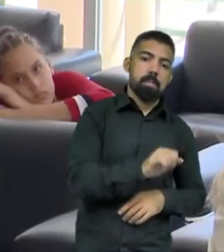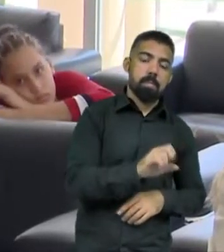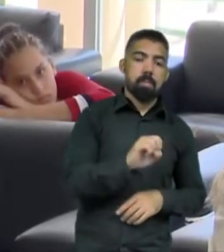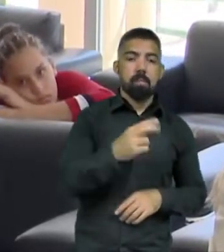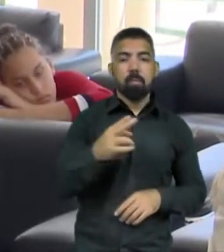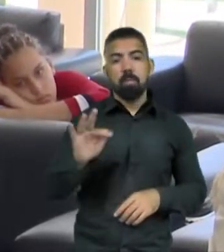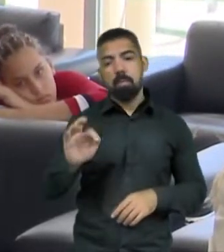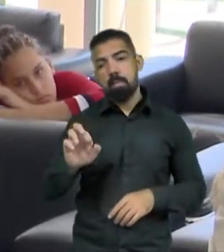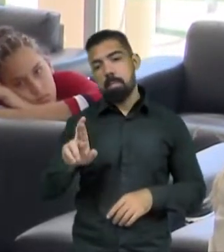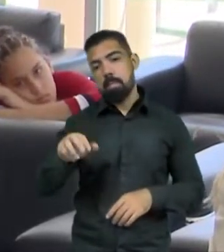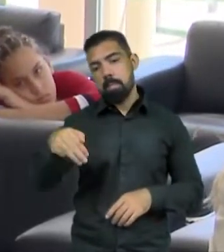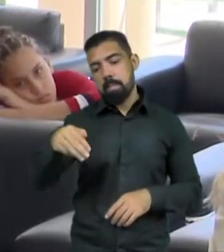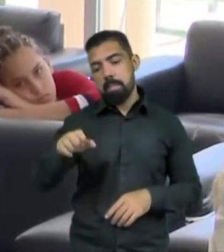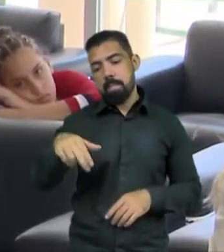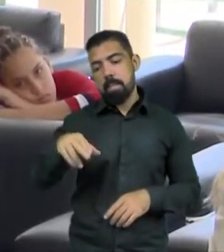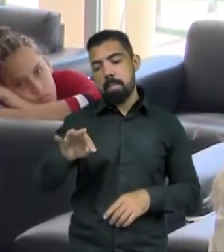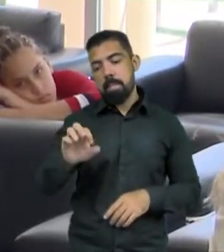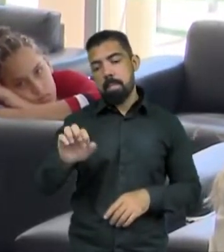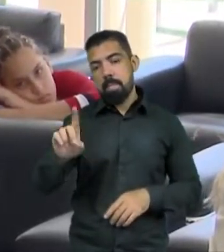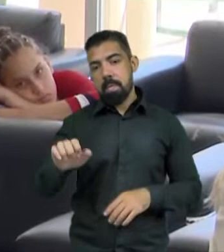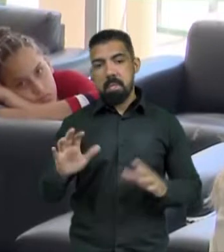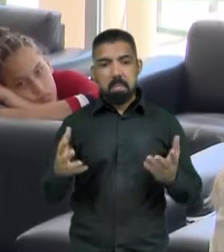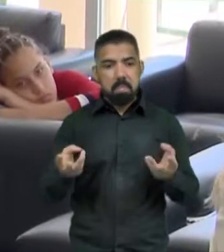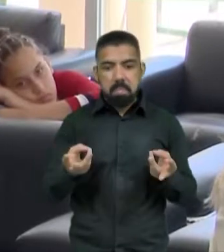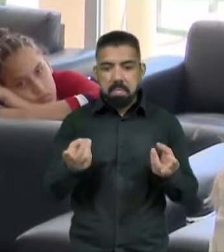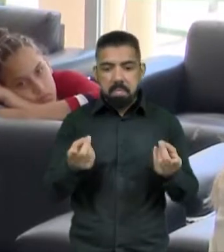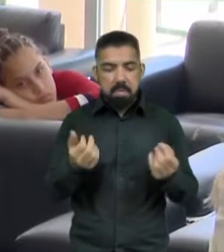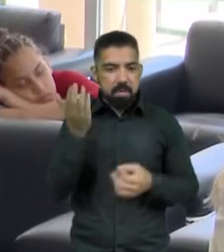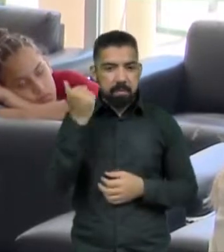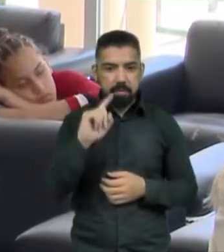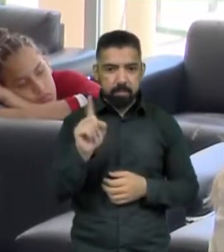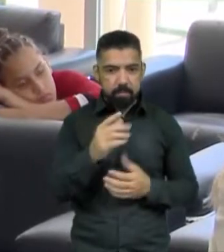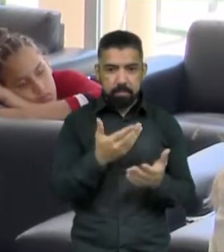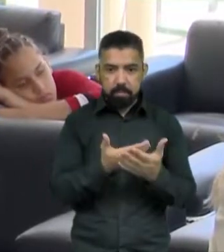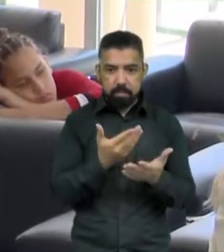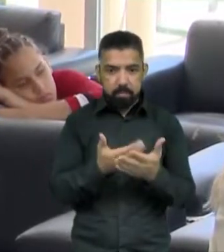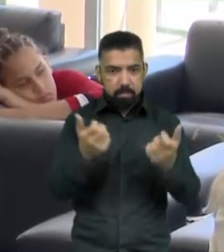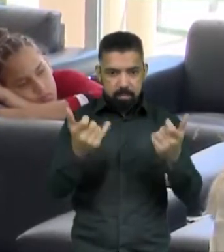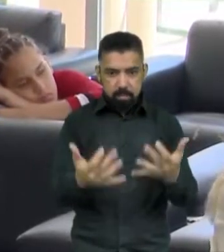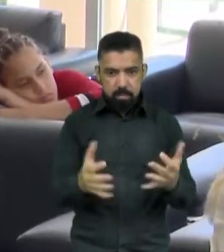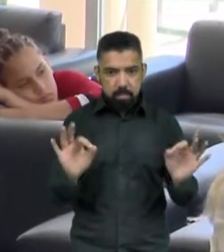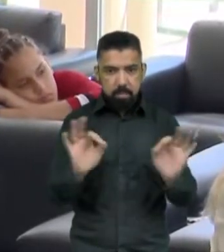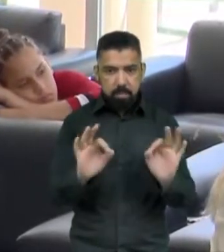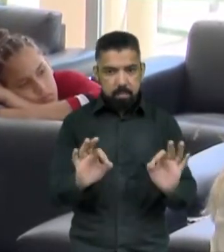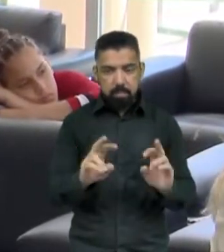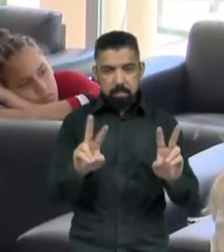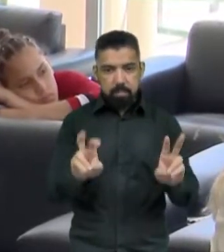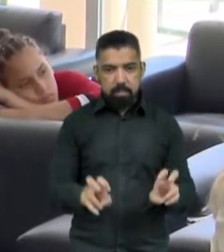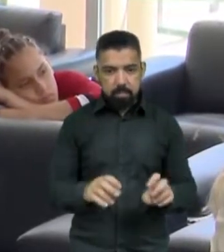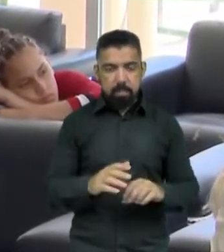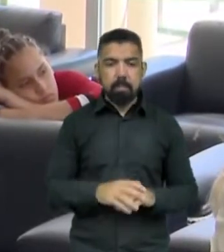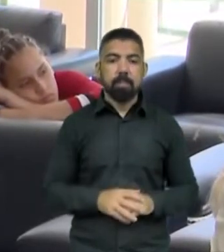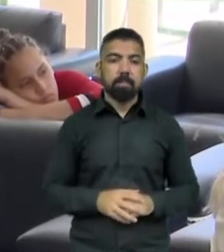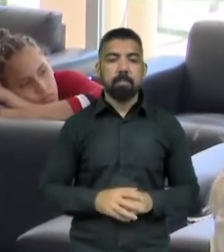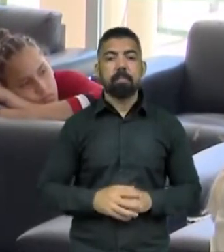não tem essa mensuração, os estudos não falam, não dizem, apesar de muitos